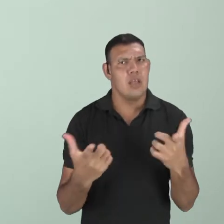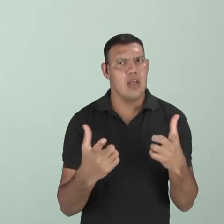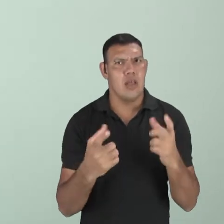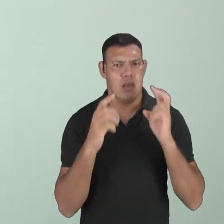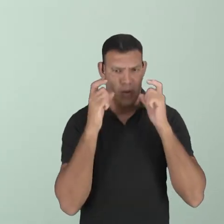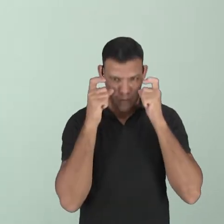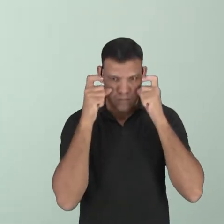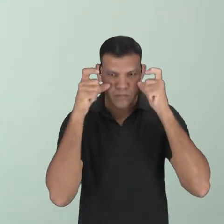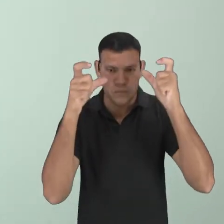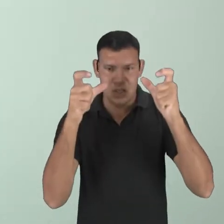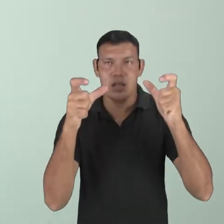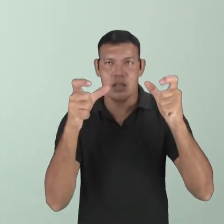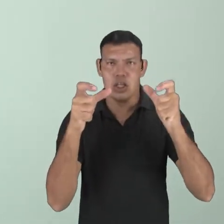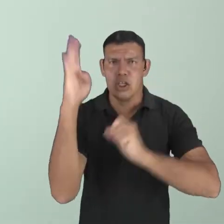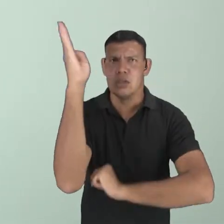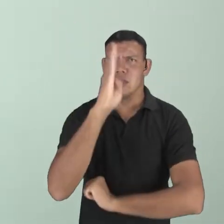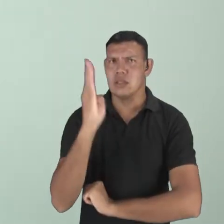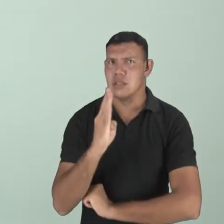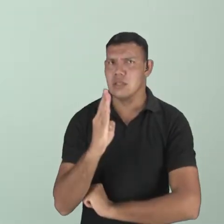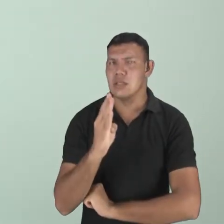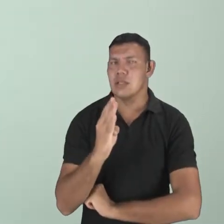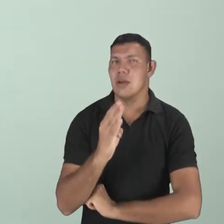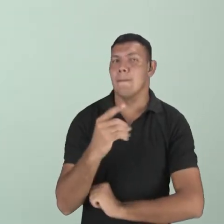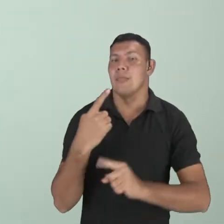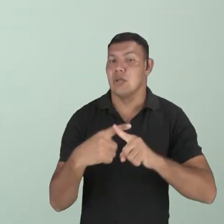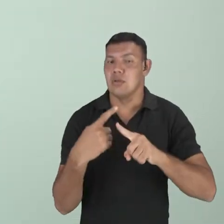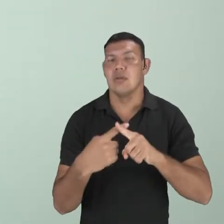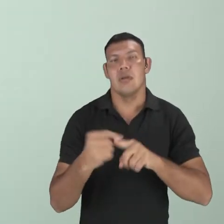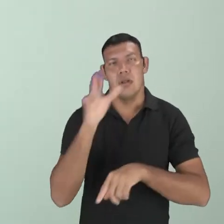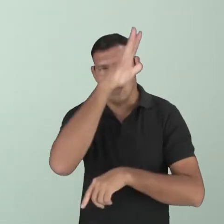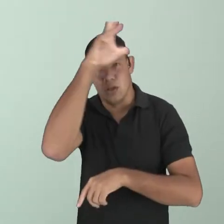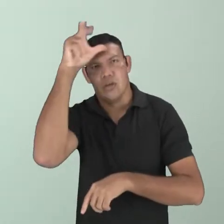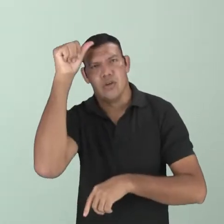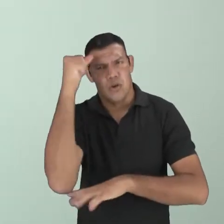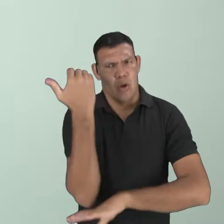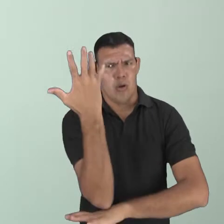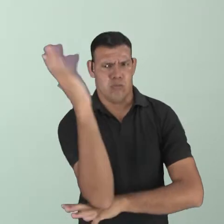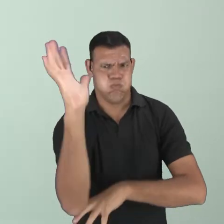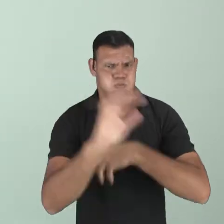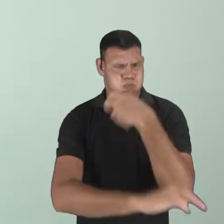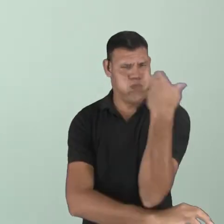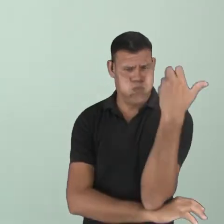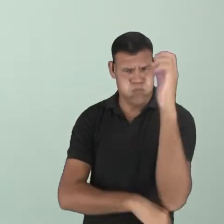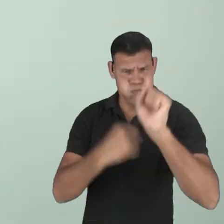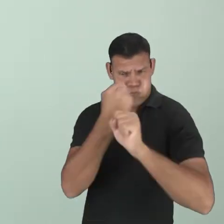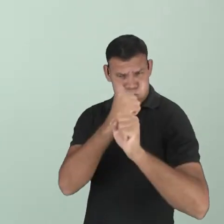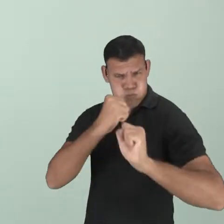matéria-prima. Nós somos exportadores de diversos produtos que saem da Amazônia. Então,